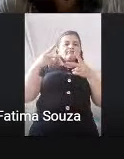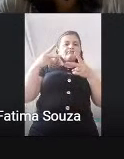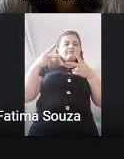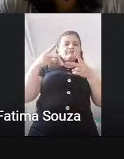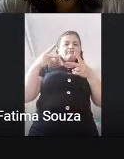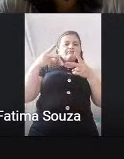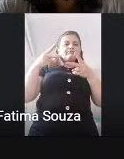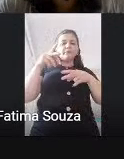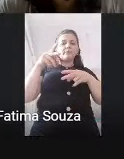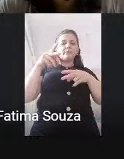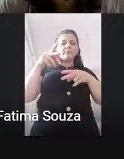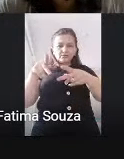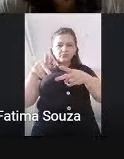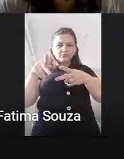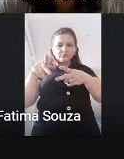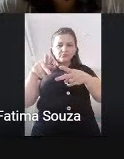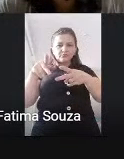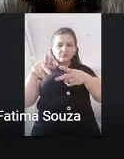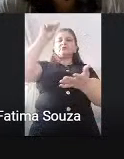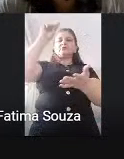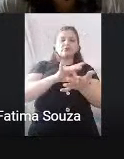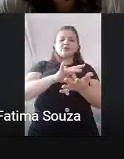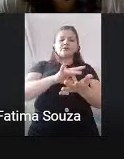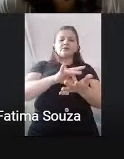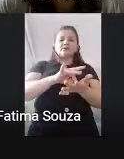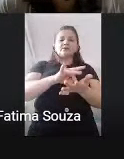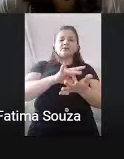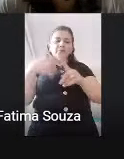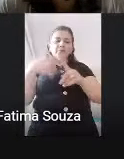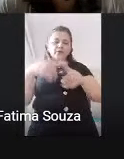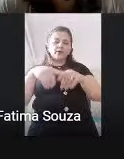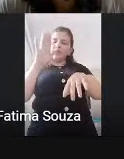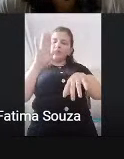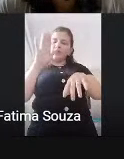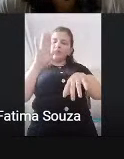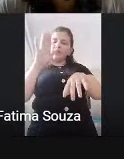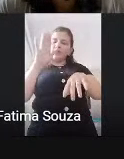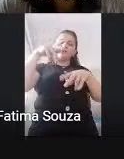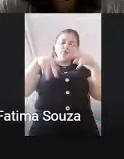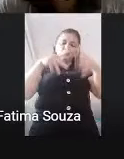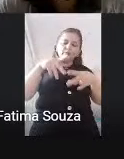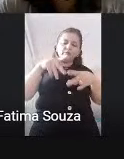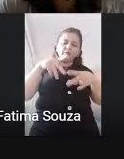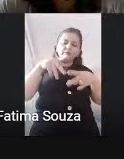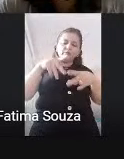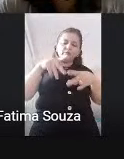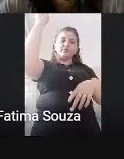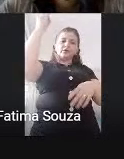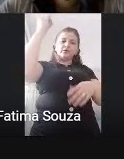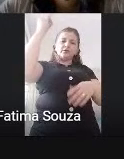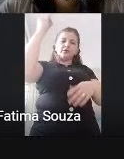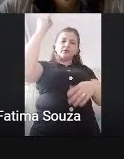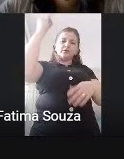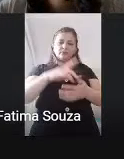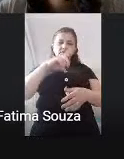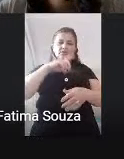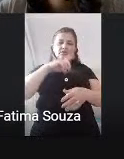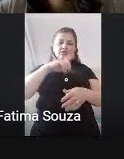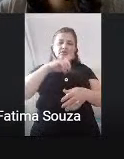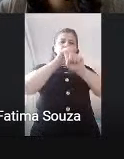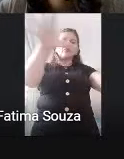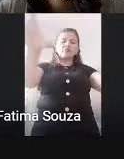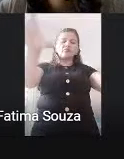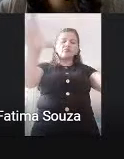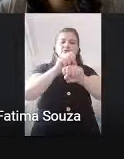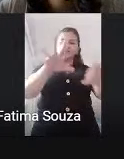está totalmente correto, porque são populações que elas são extremamente importantes para a gente conter a disseminação da sífilis e de